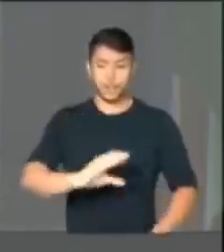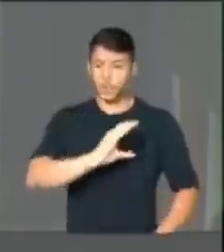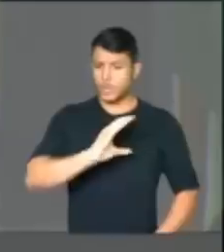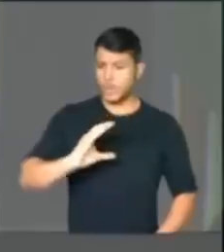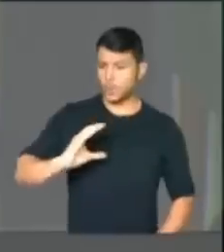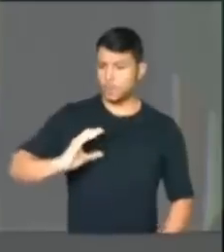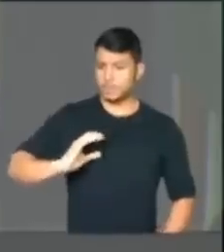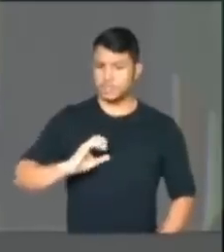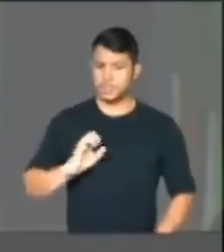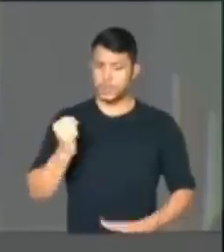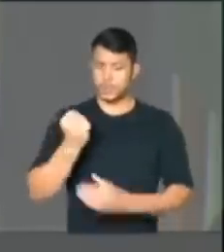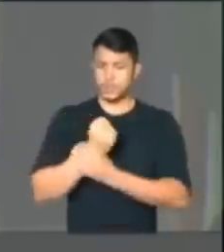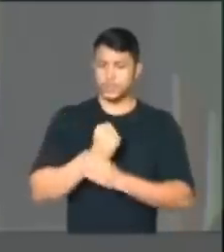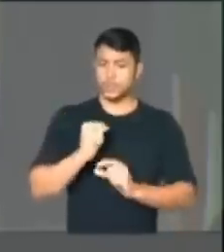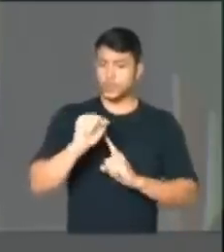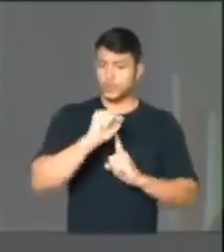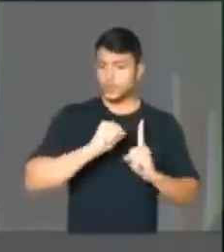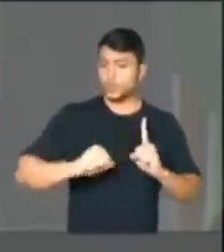Parte deste R$1 bilhão,